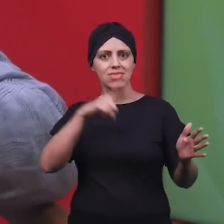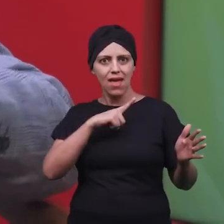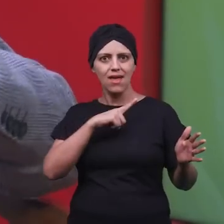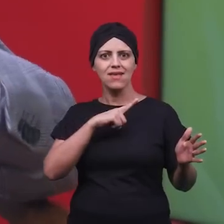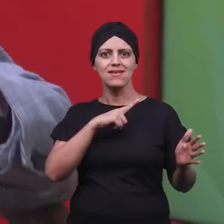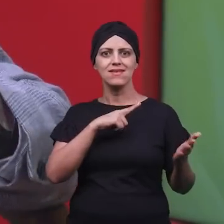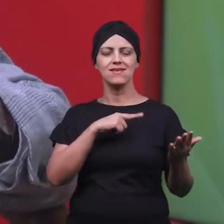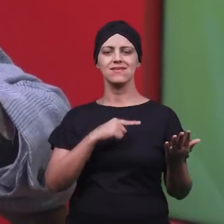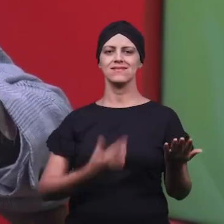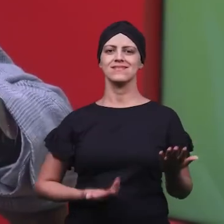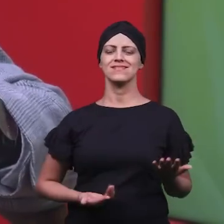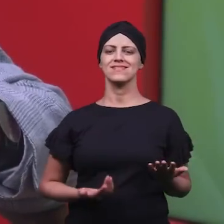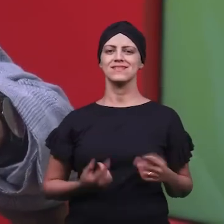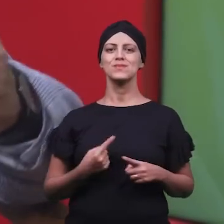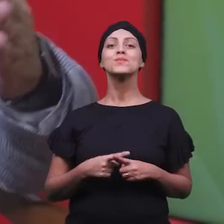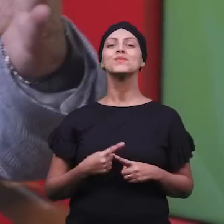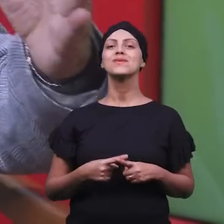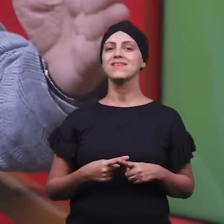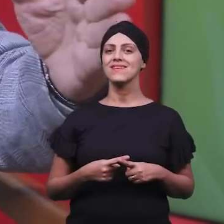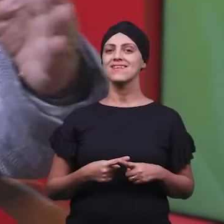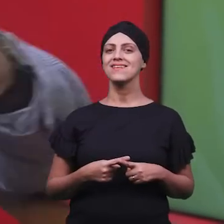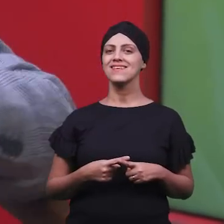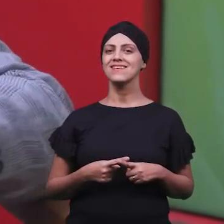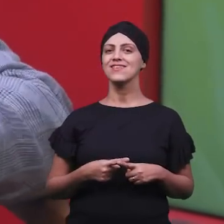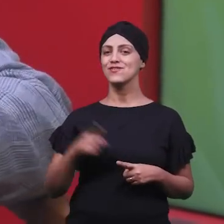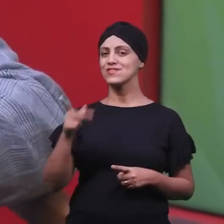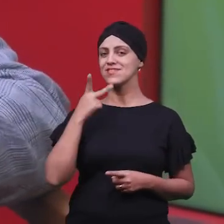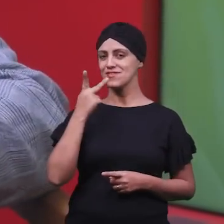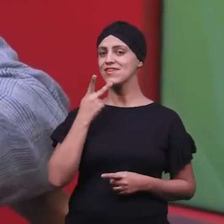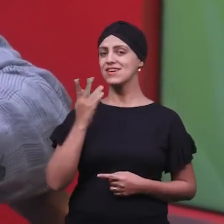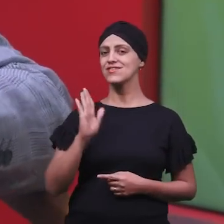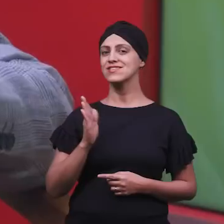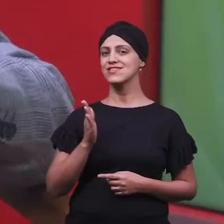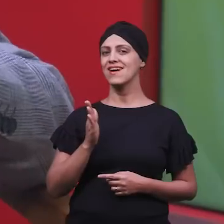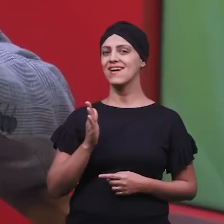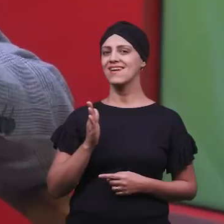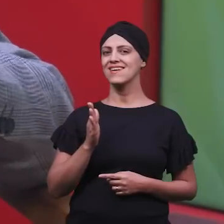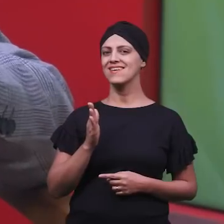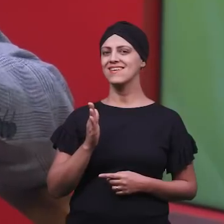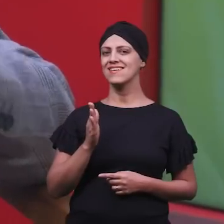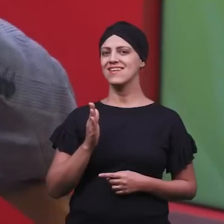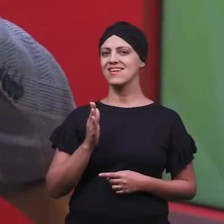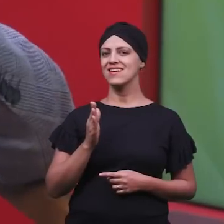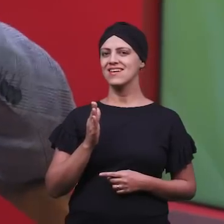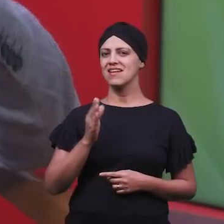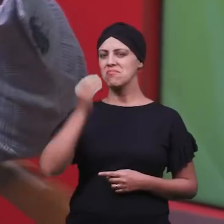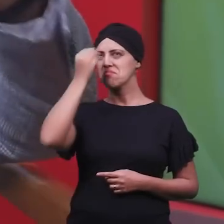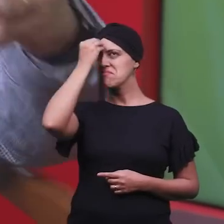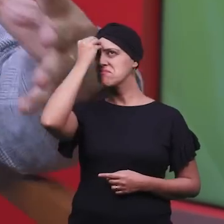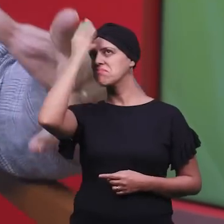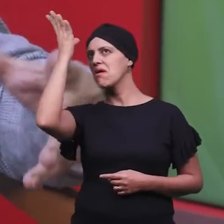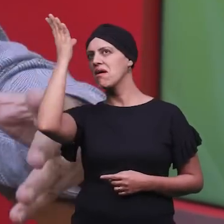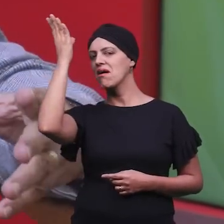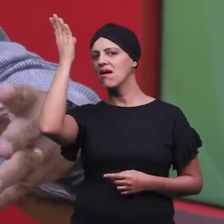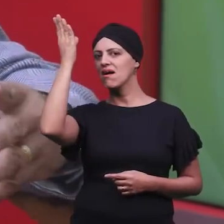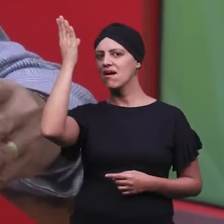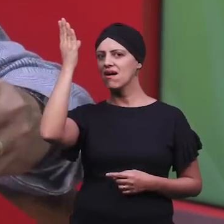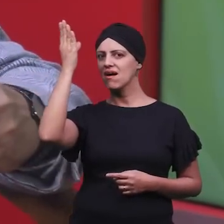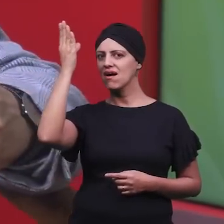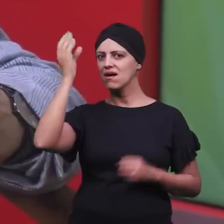Êxodo, porque é aquilo que você acabou de dizer agora há pouco. Nada foi da ideia